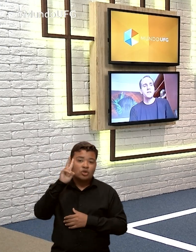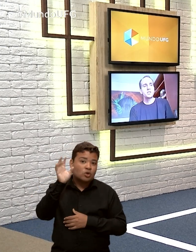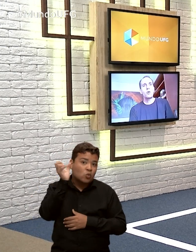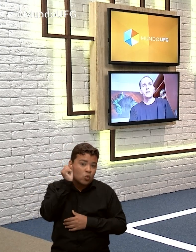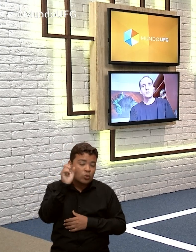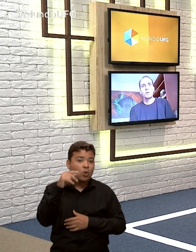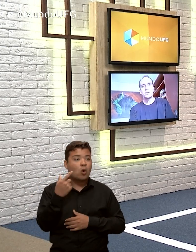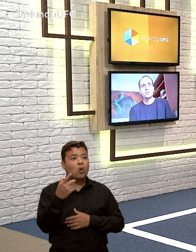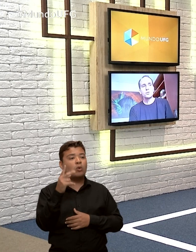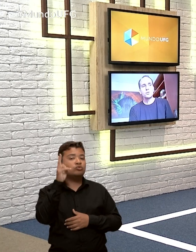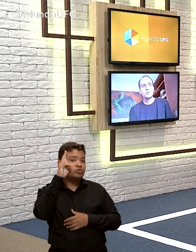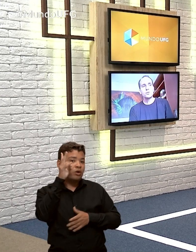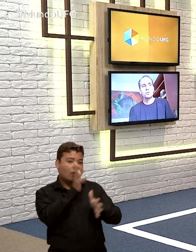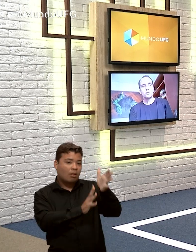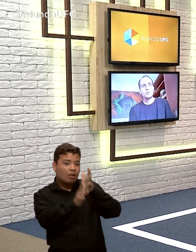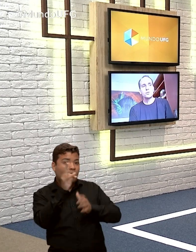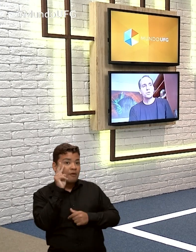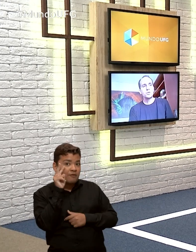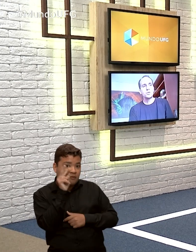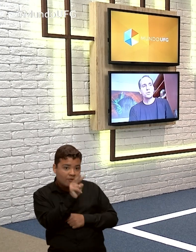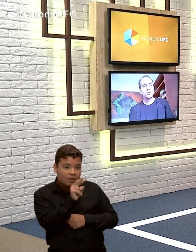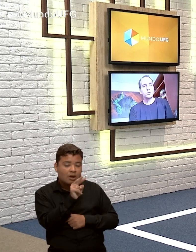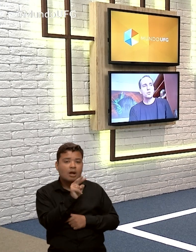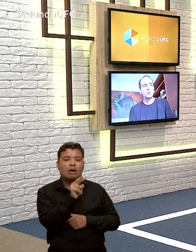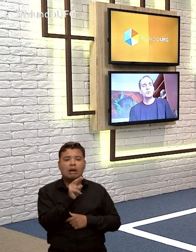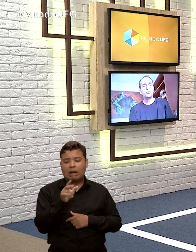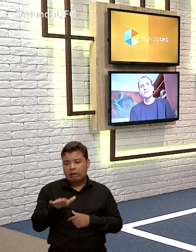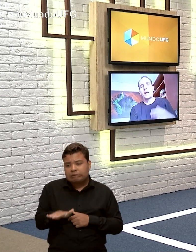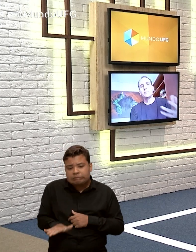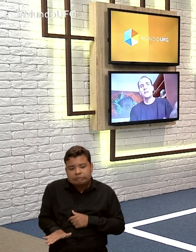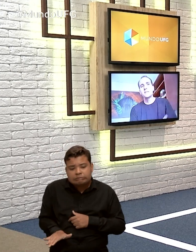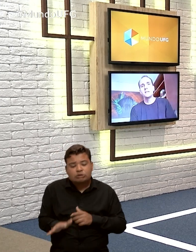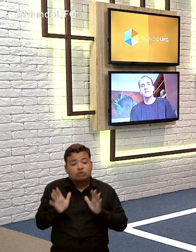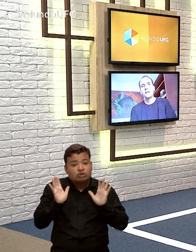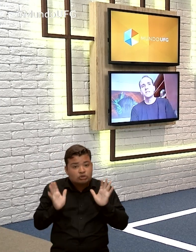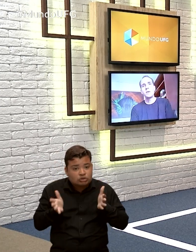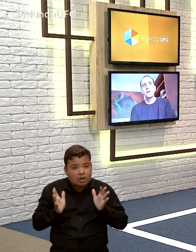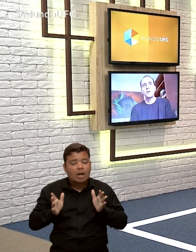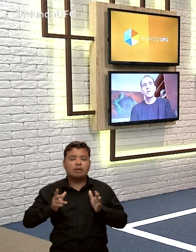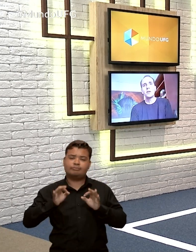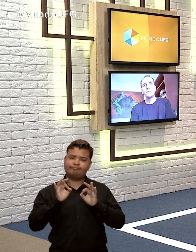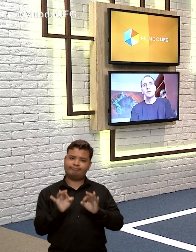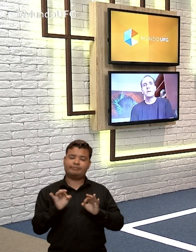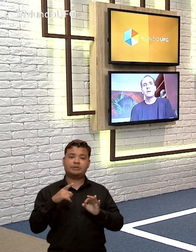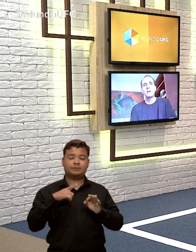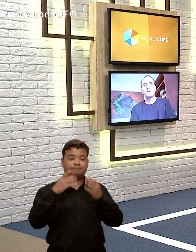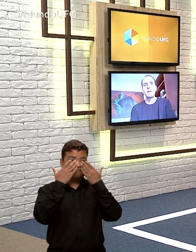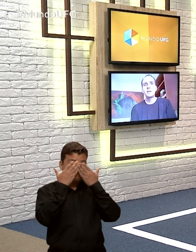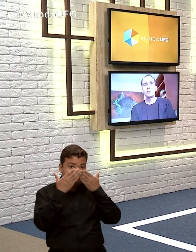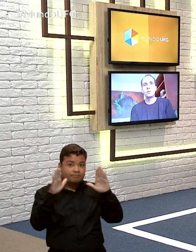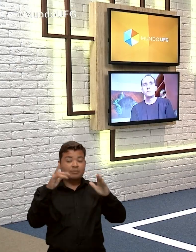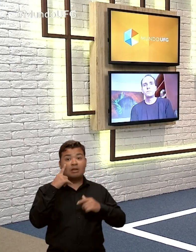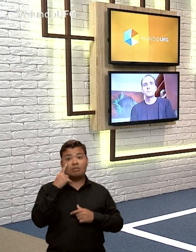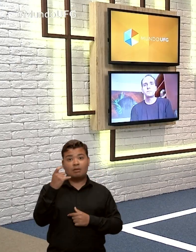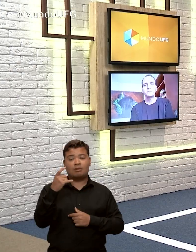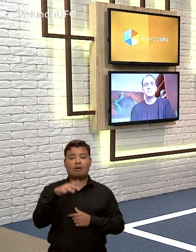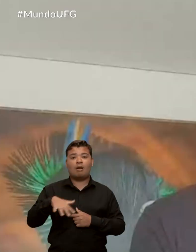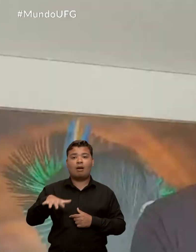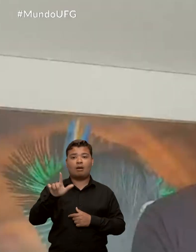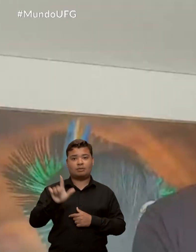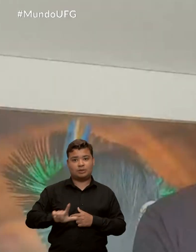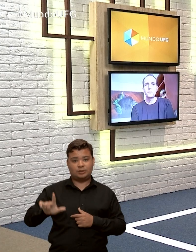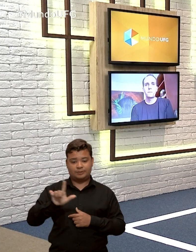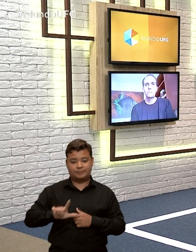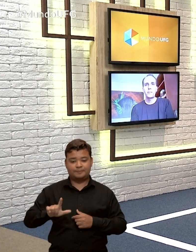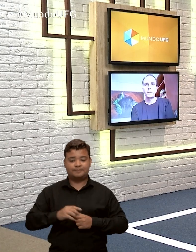vê histórias no canal desde cedo, com certeza ela vai abrir esse interesse maior aí pela literatura. Uhum.